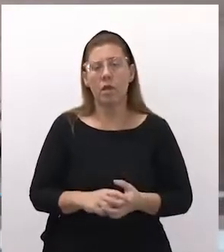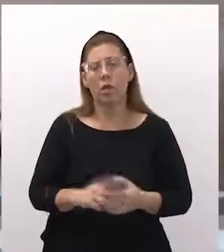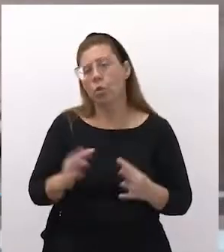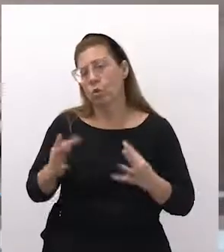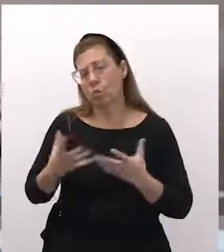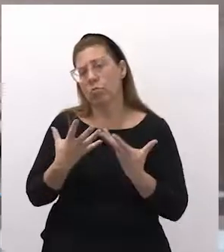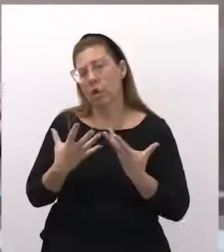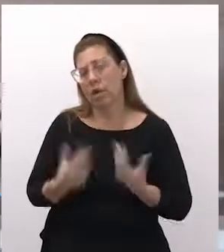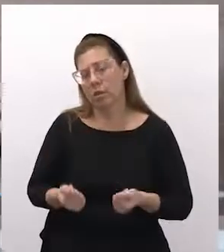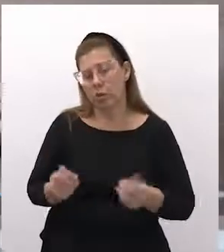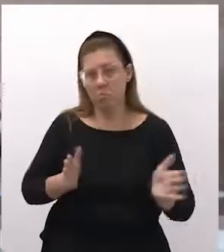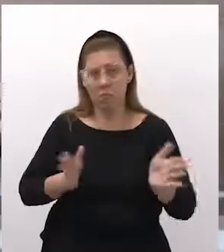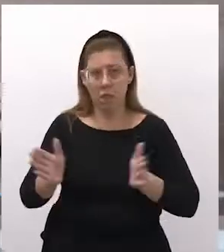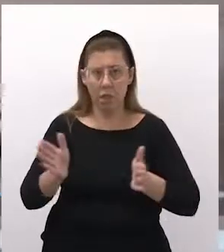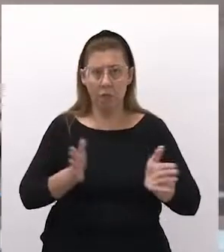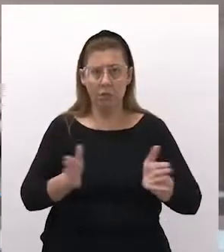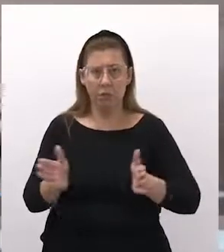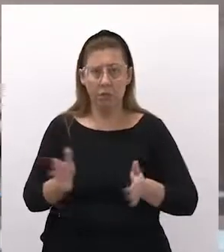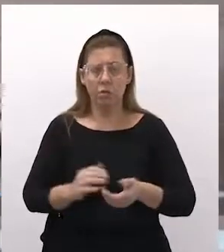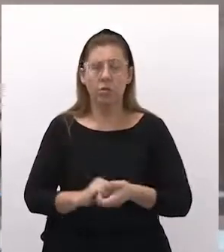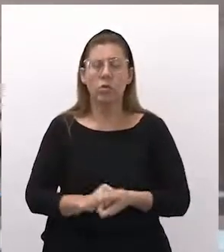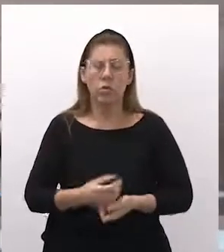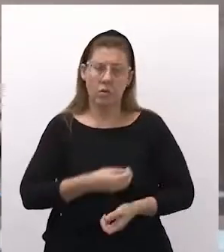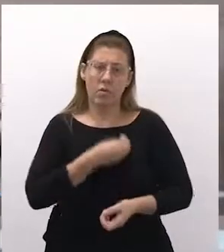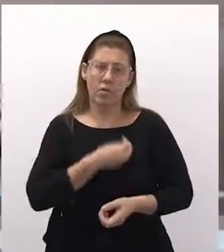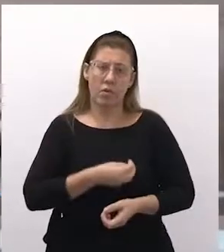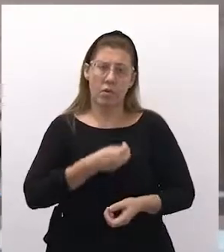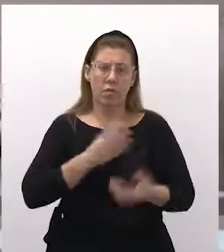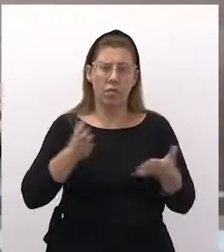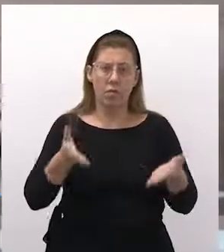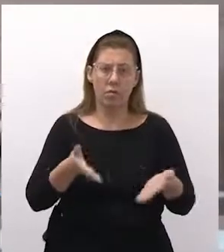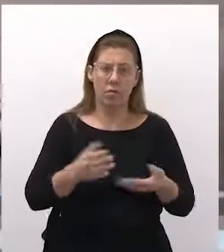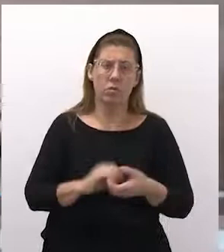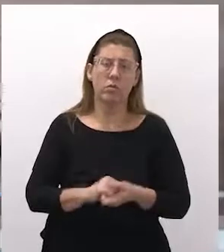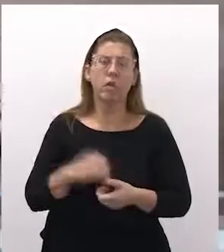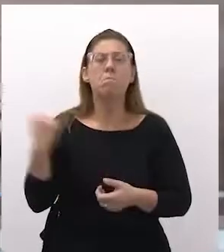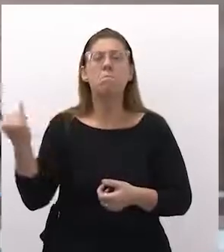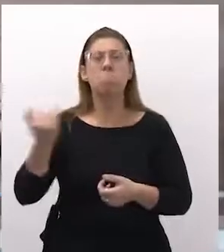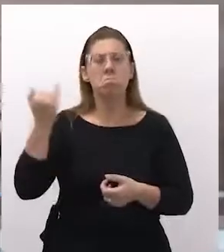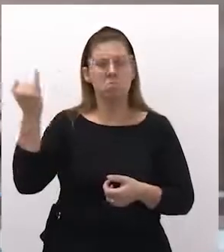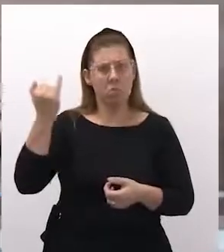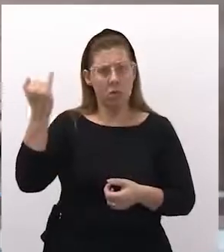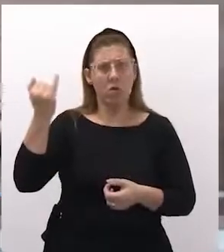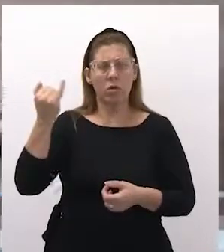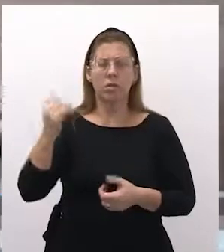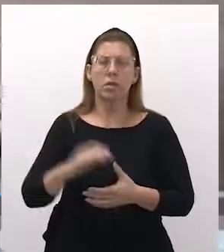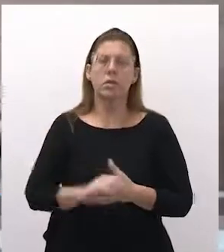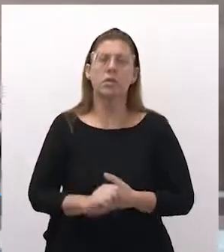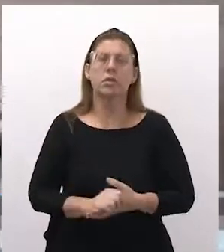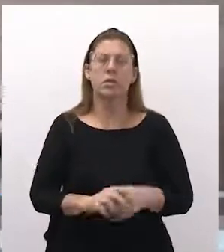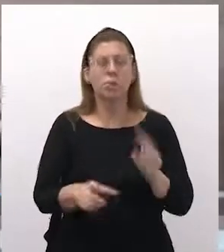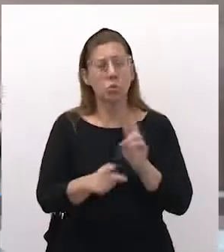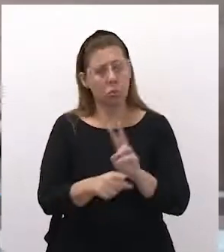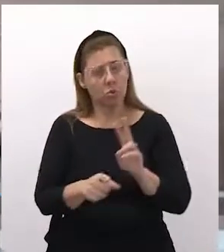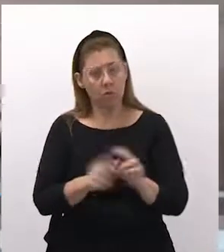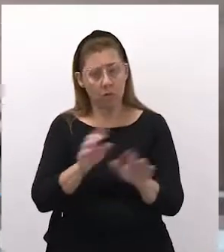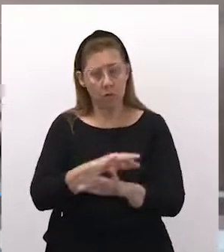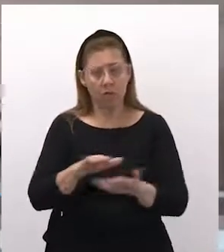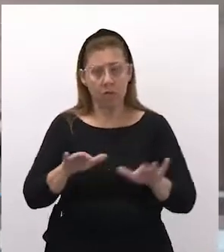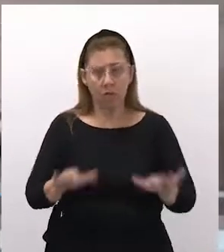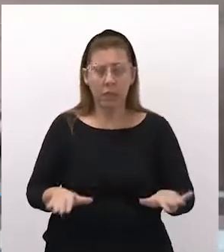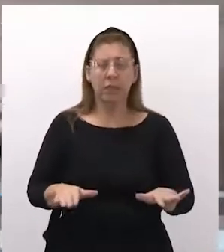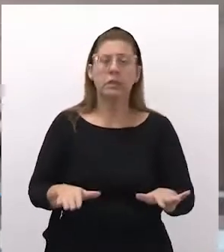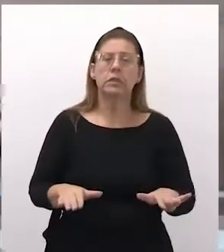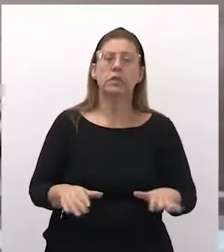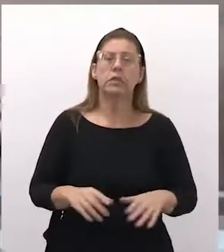nesse período nosso que vivemos hoje, essa importância de resguardar a infância sem o trabalho até